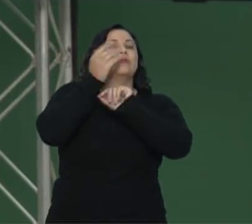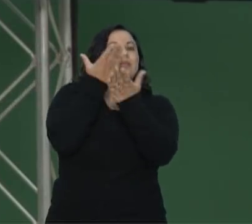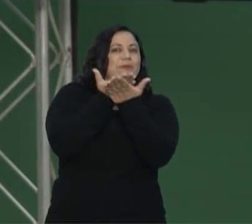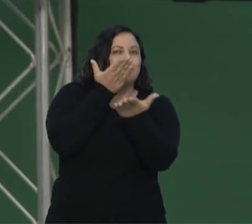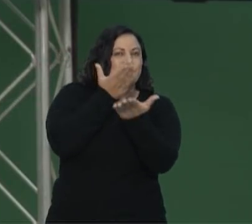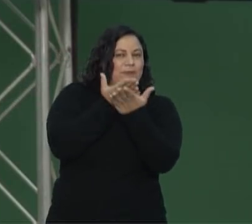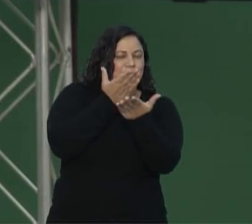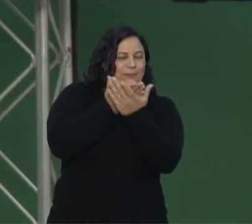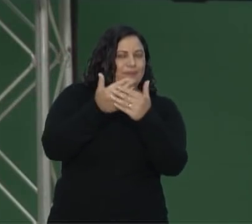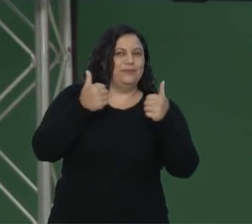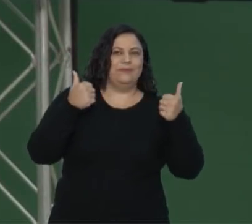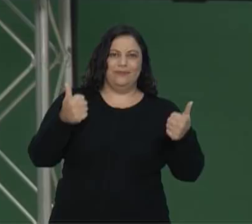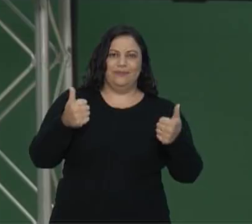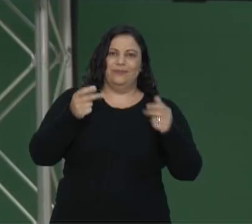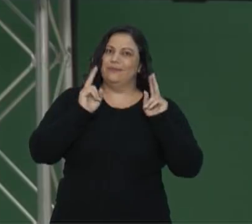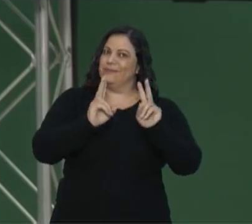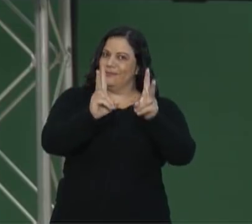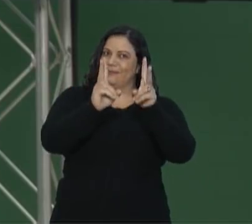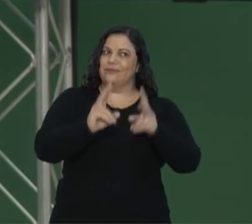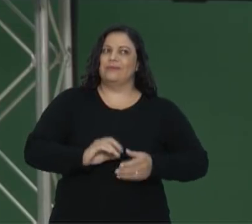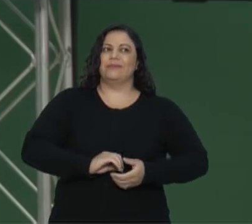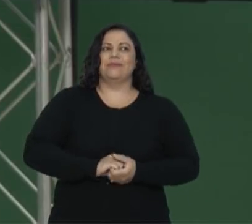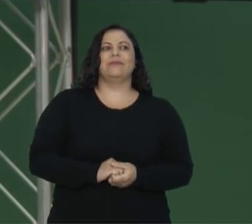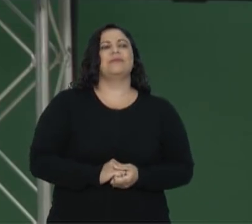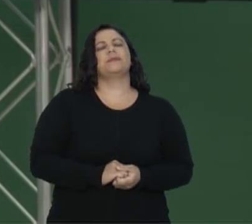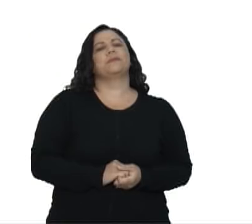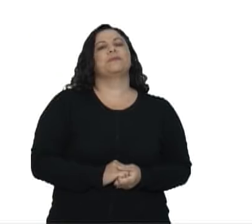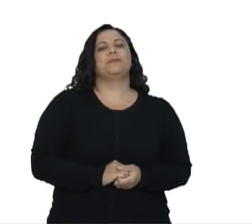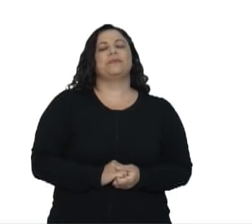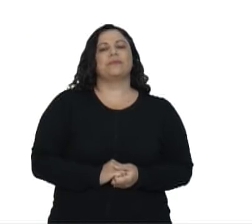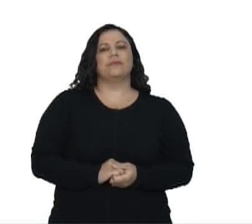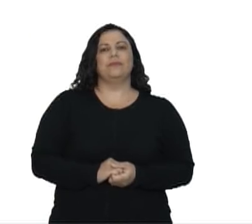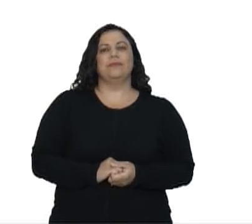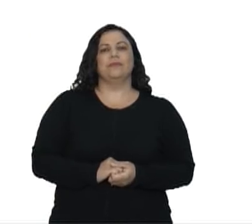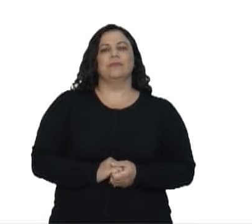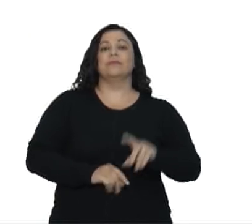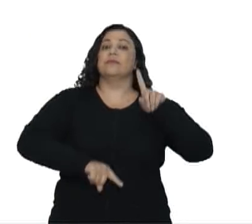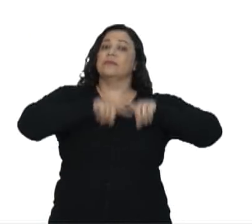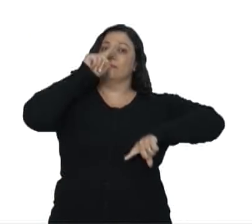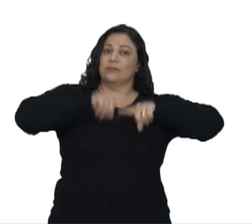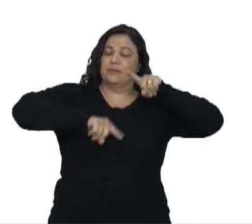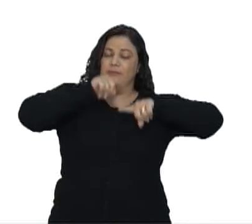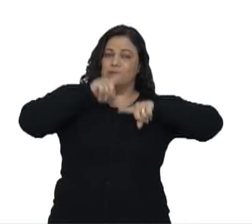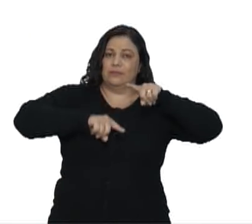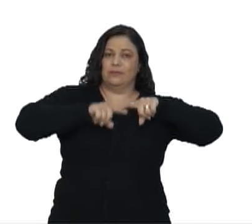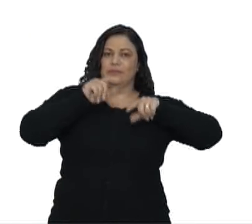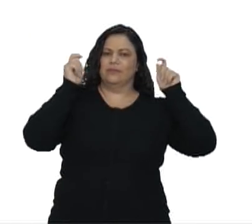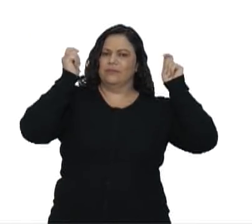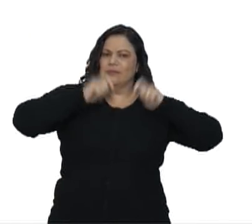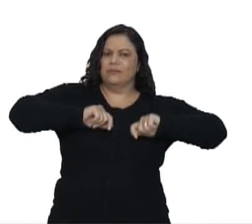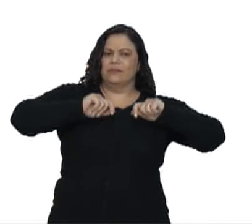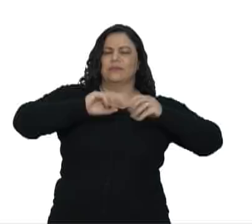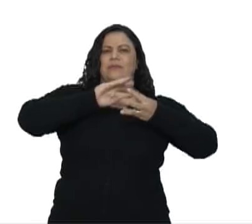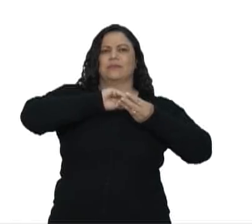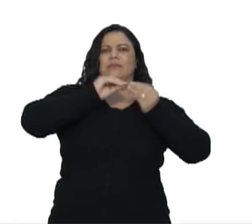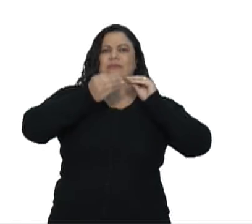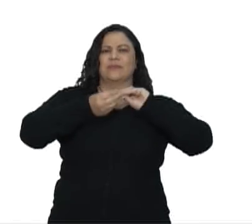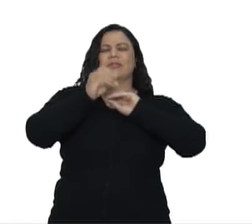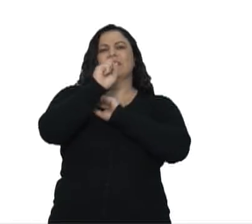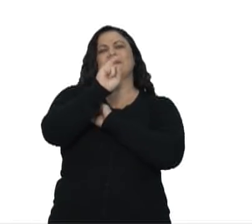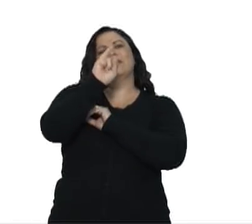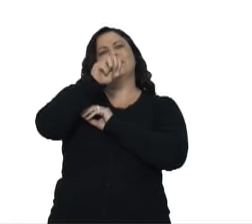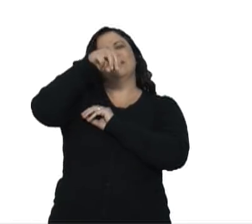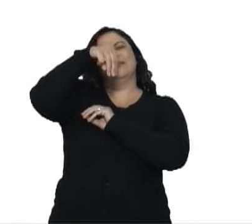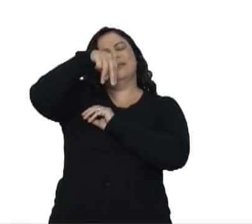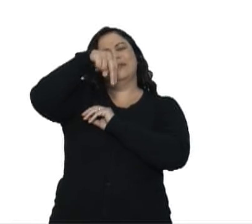estudos com vocês. Então vamos adiante? Olha o que eu trago para vocês, que os materiais sintéticos podem ser produzidos a